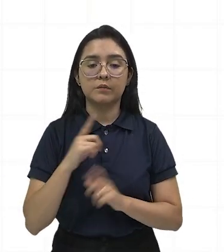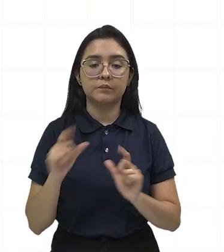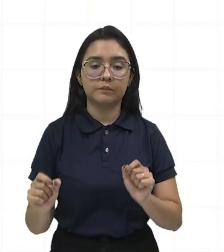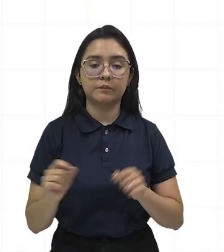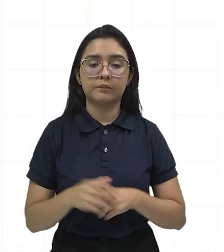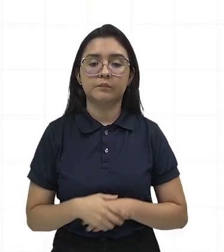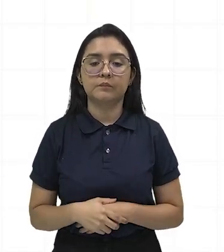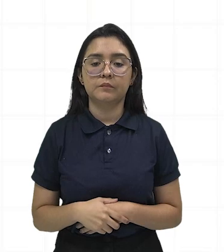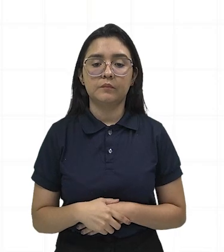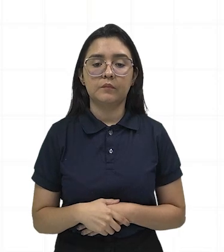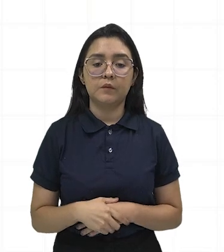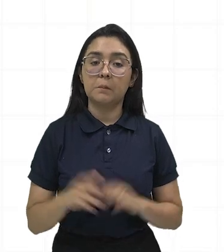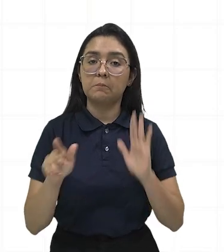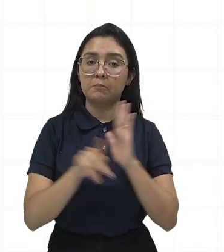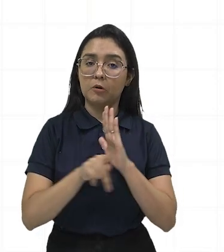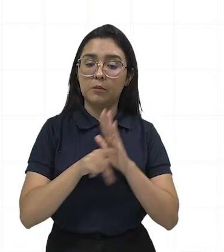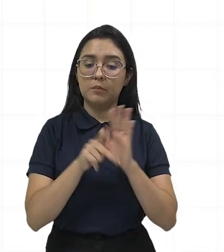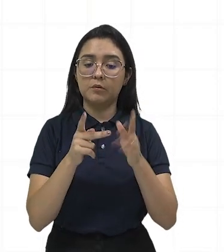João